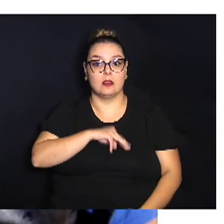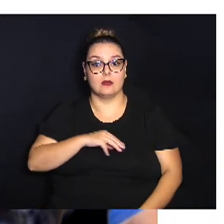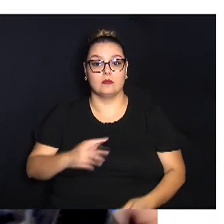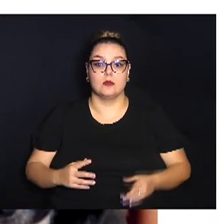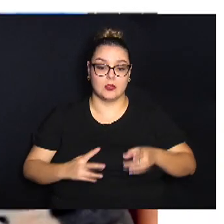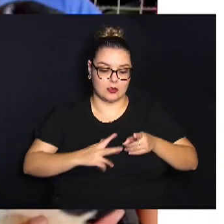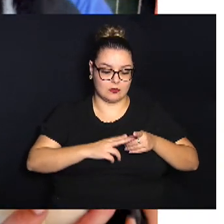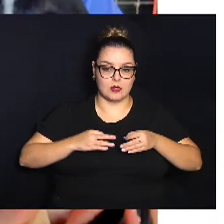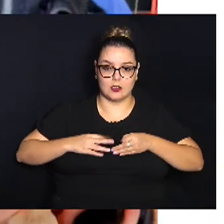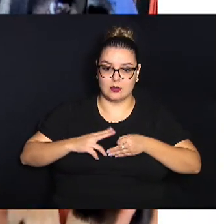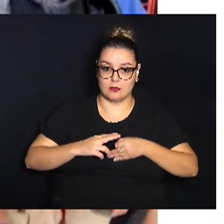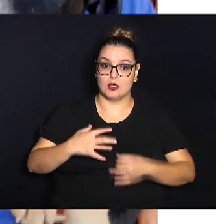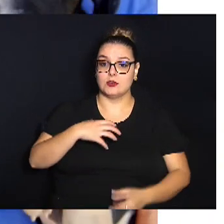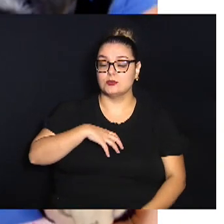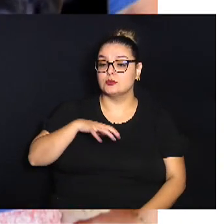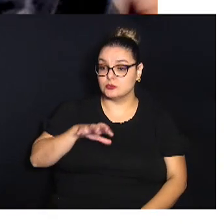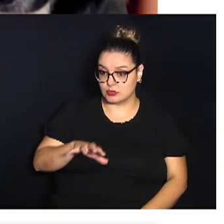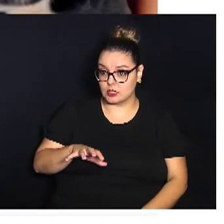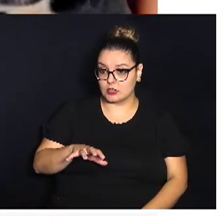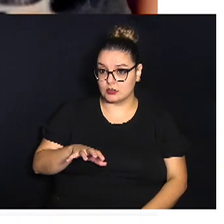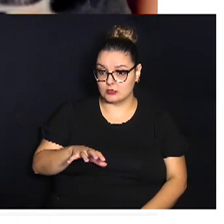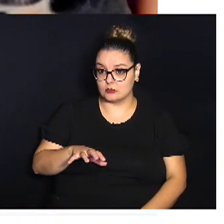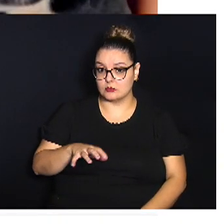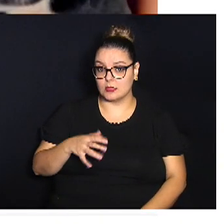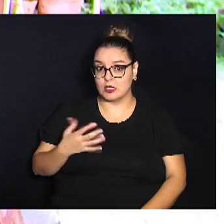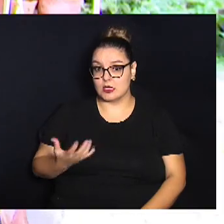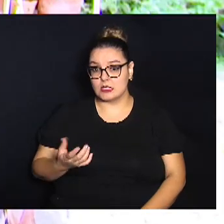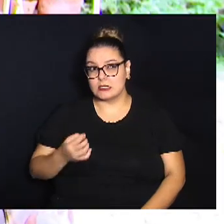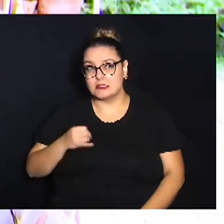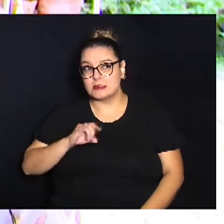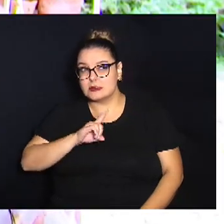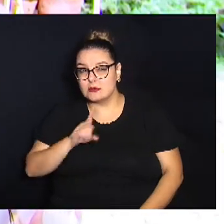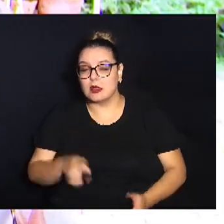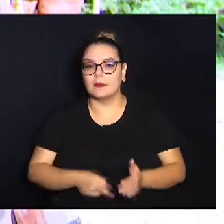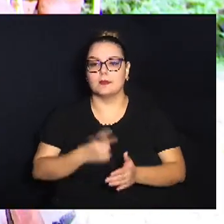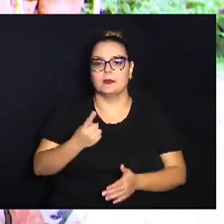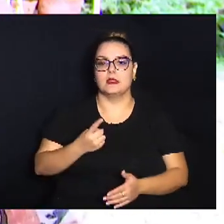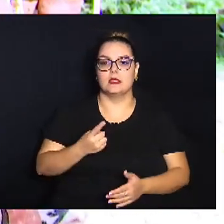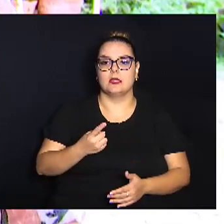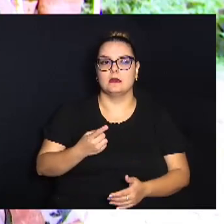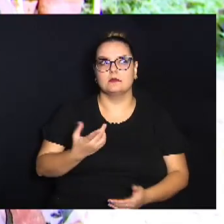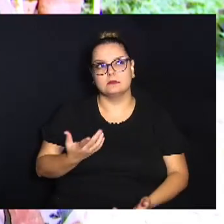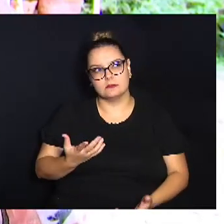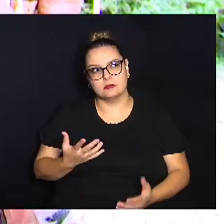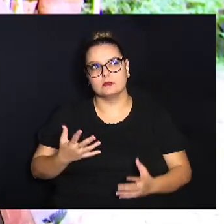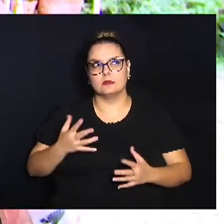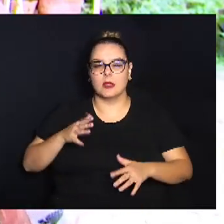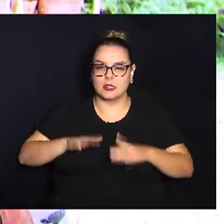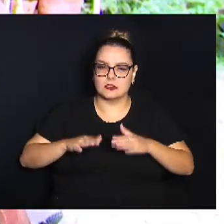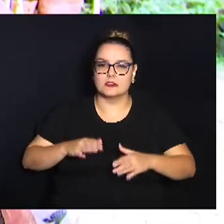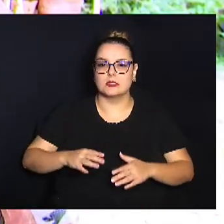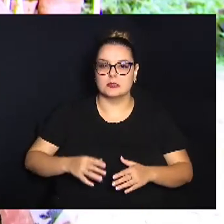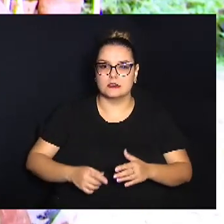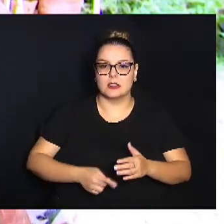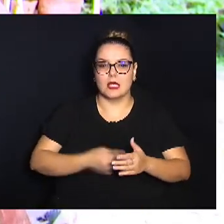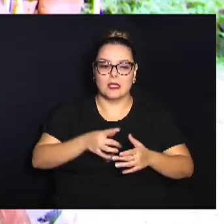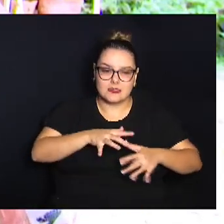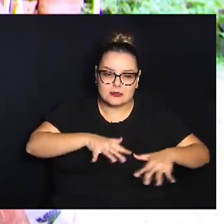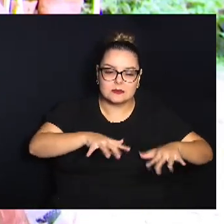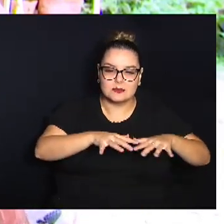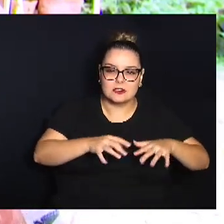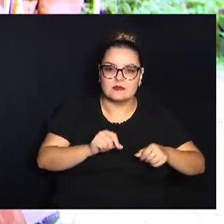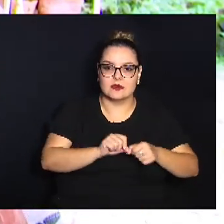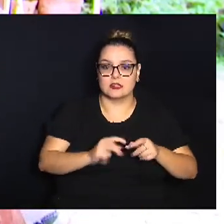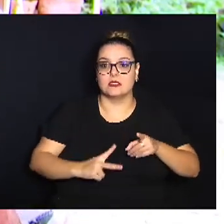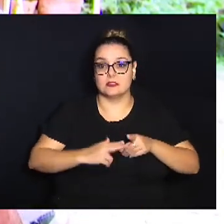castração. De uma certa maneira, se não a primeira, é uma das primeiras organizações aqui em Campinas a fazer a